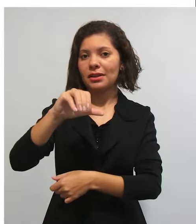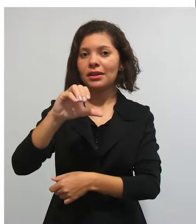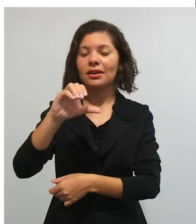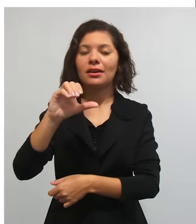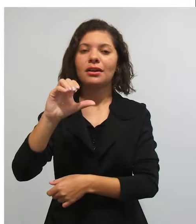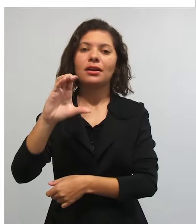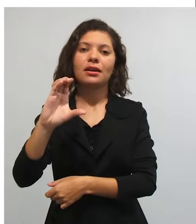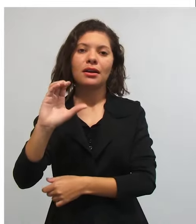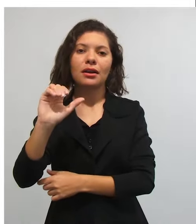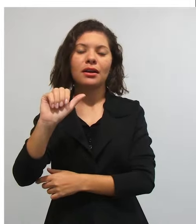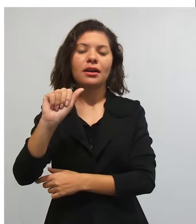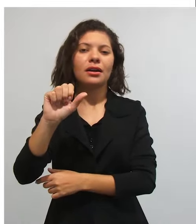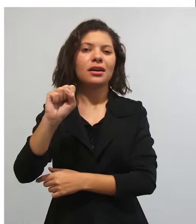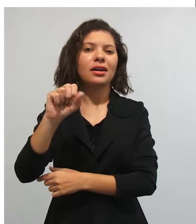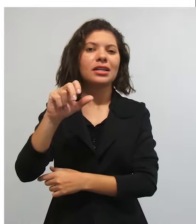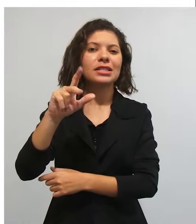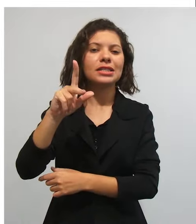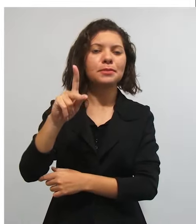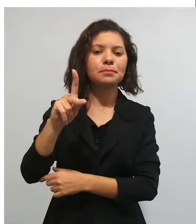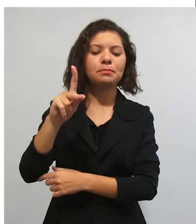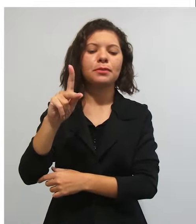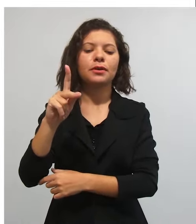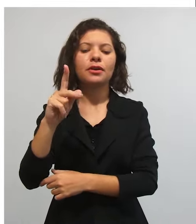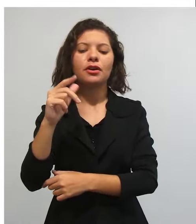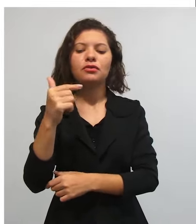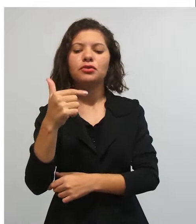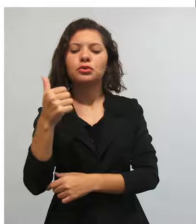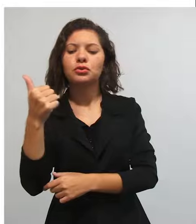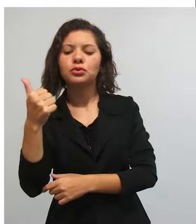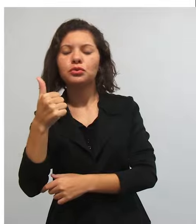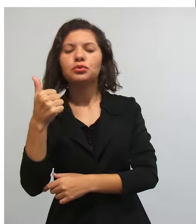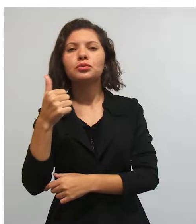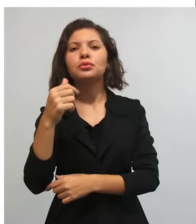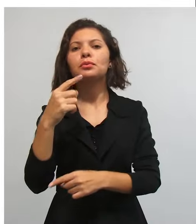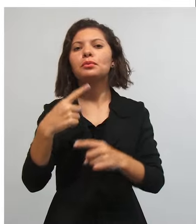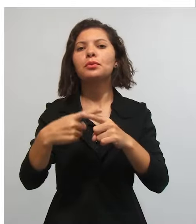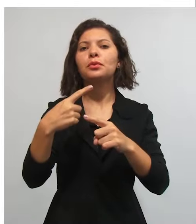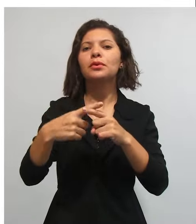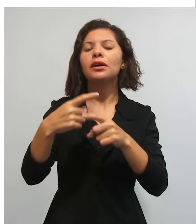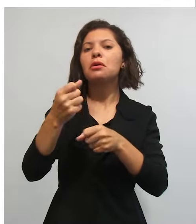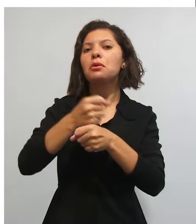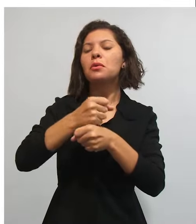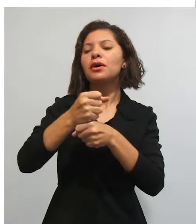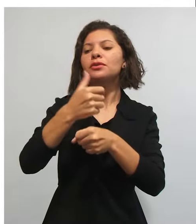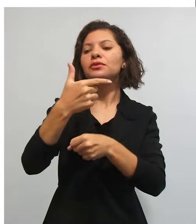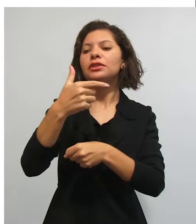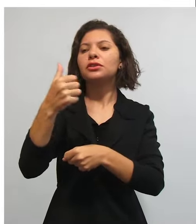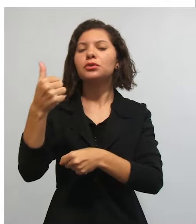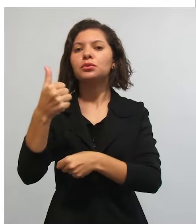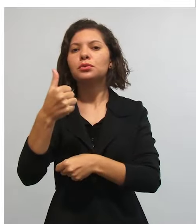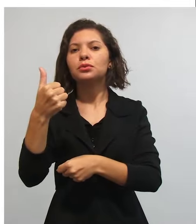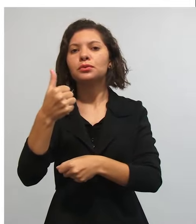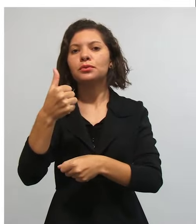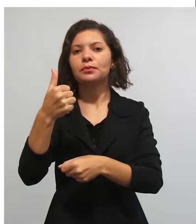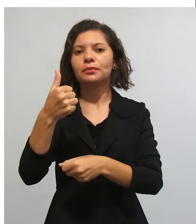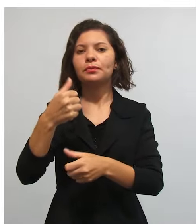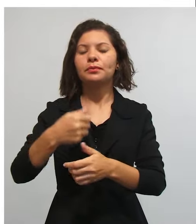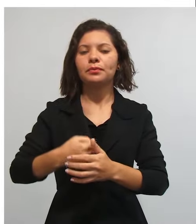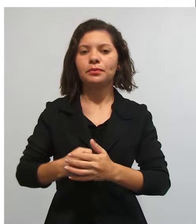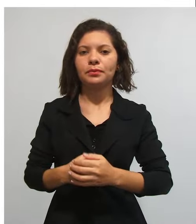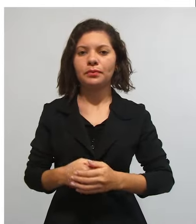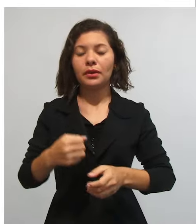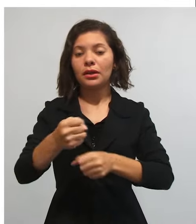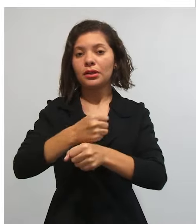coloquei aqui MCASP 21? Porque assim, no MCASP de 21, vigente a partir de 22,